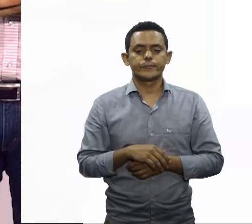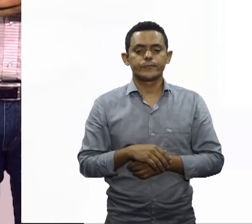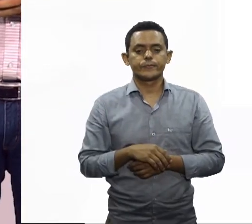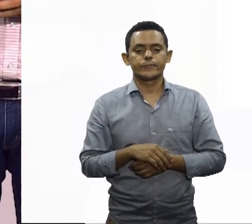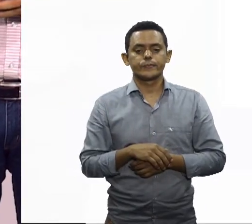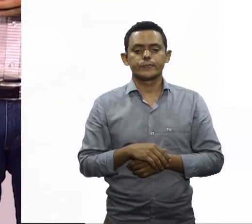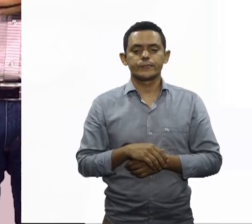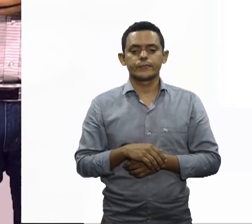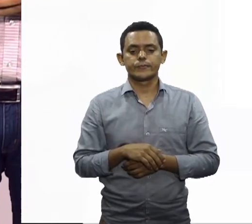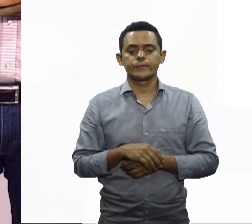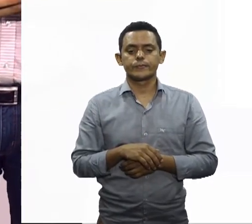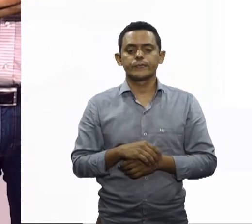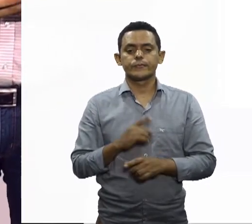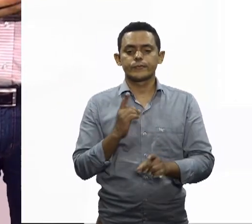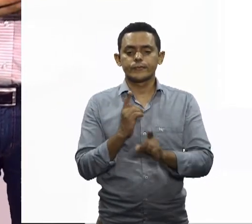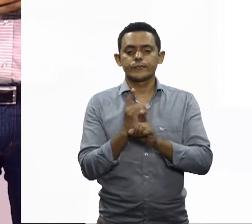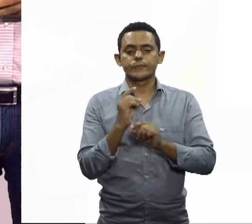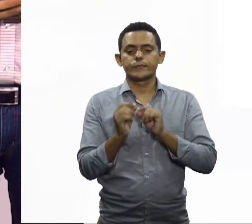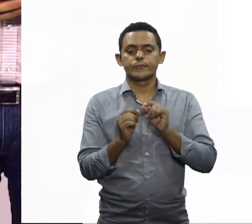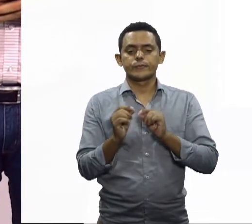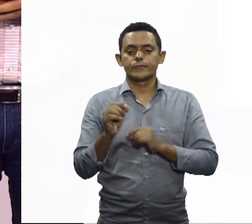Nós iremos encontrar aí